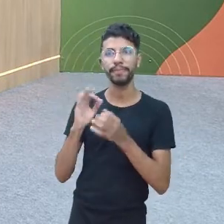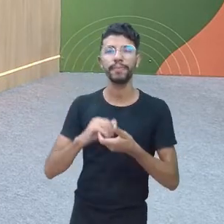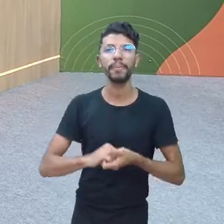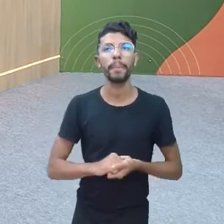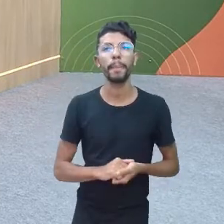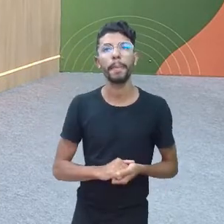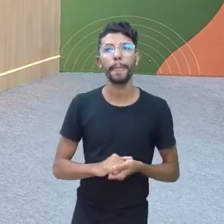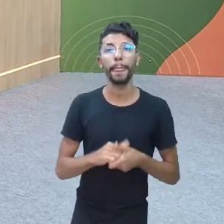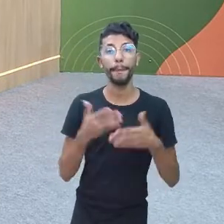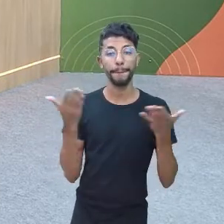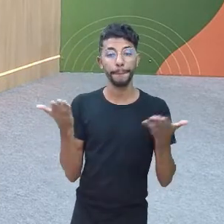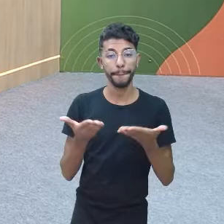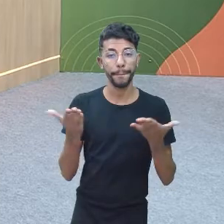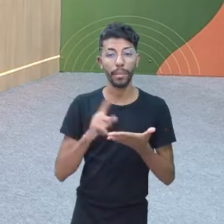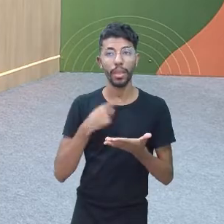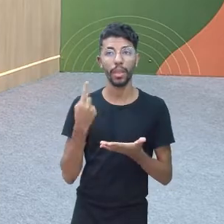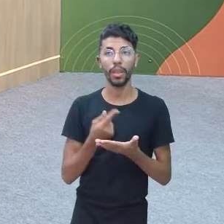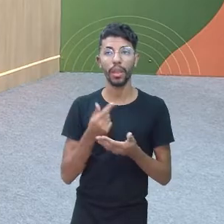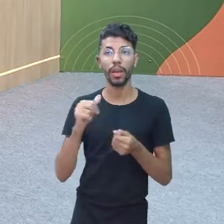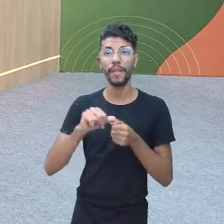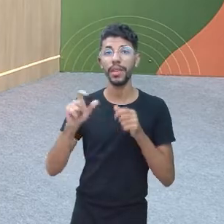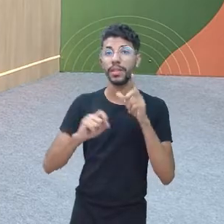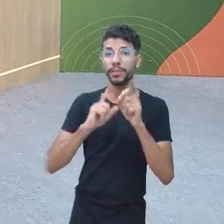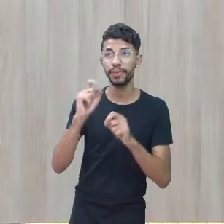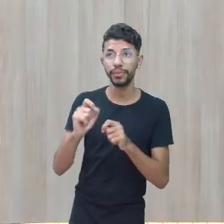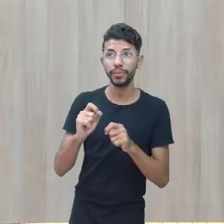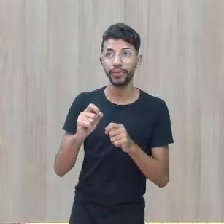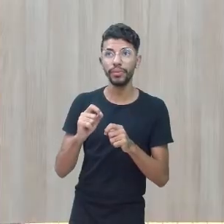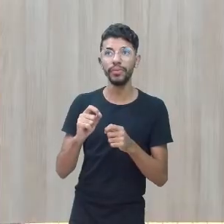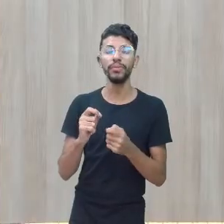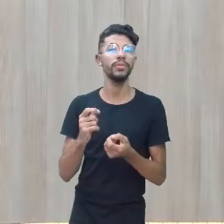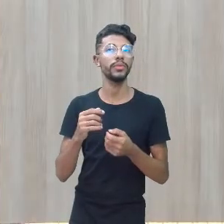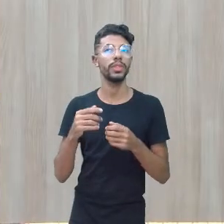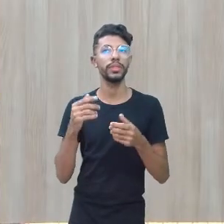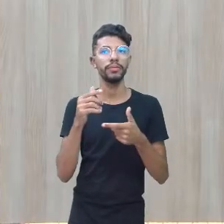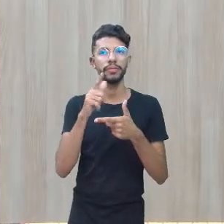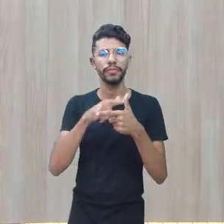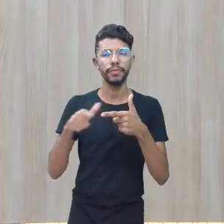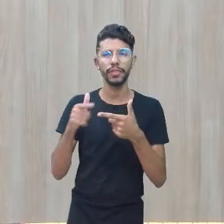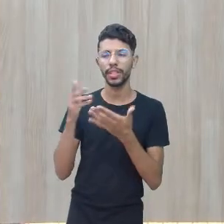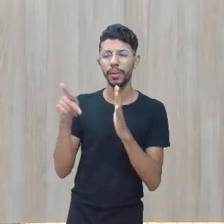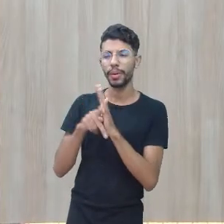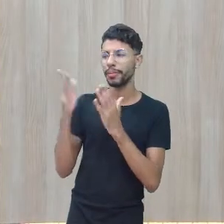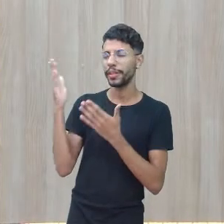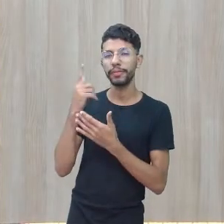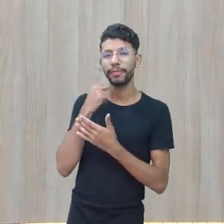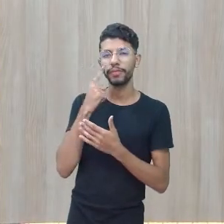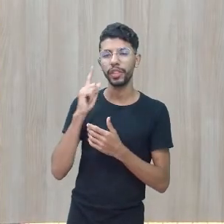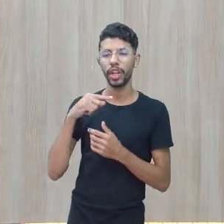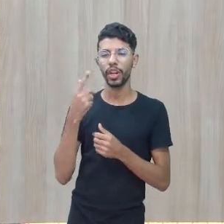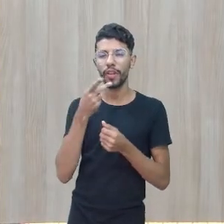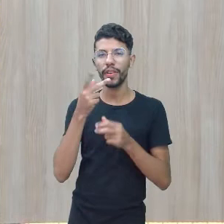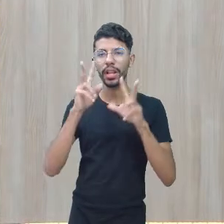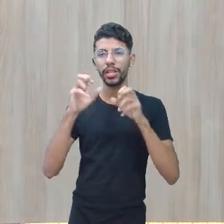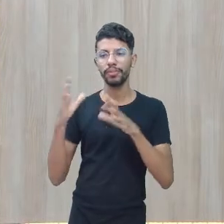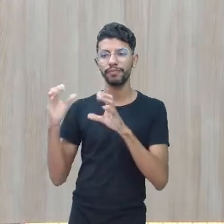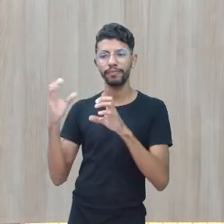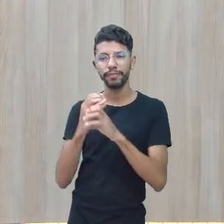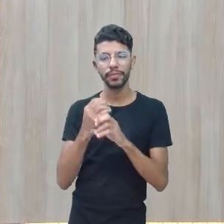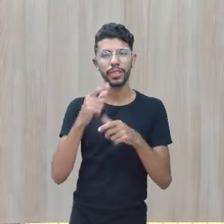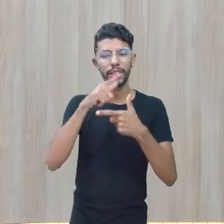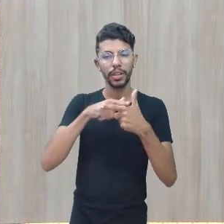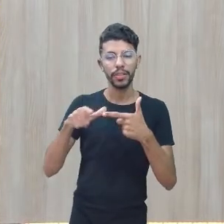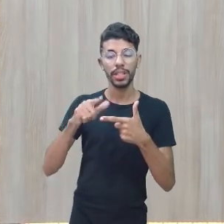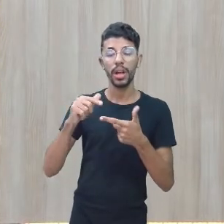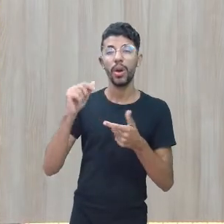Hoje, especificamente, a gente vai tratar dessa divisão que foi feita aí, né? Quando a gente fala da operação de divisão, normalmente a gente vai pegar